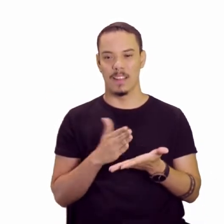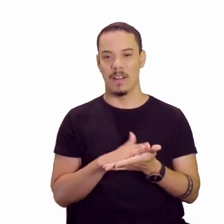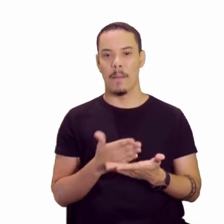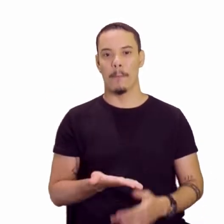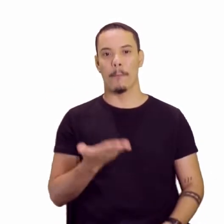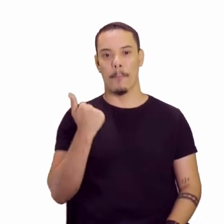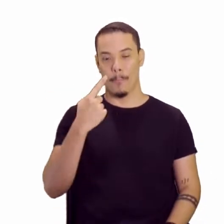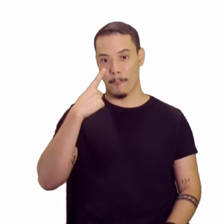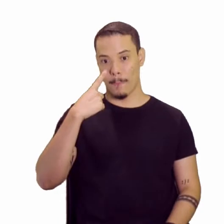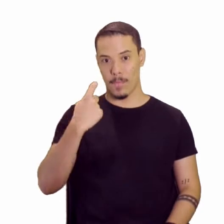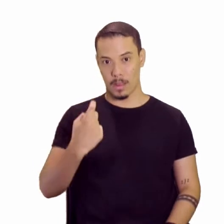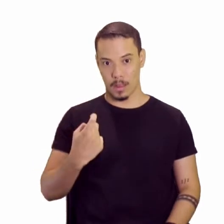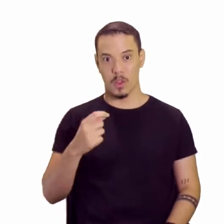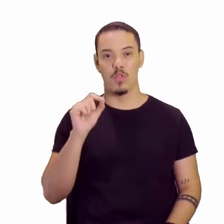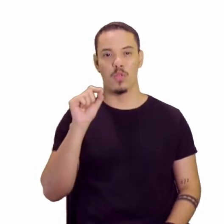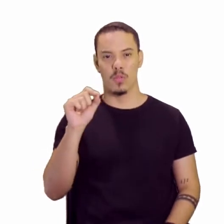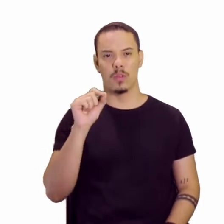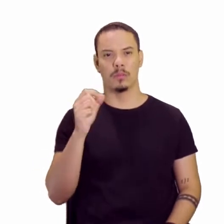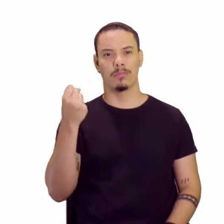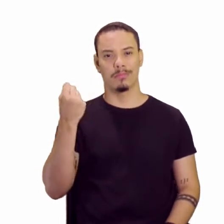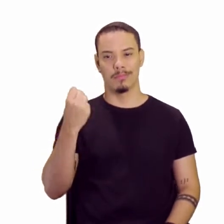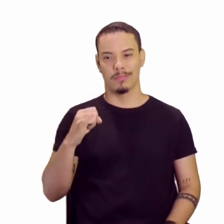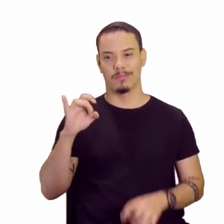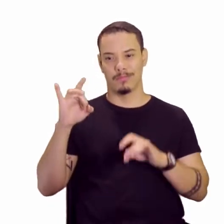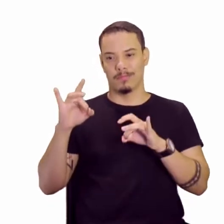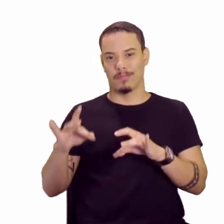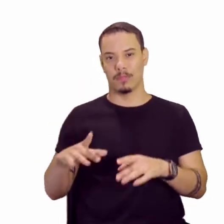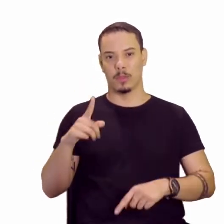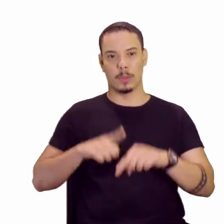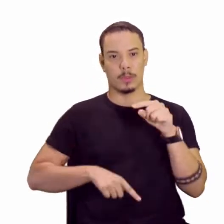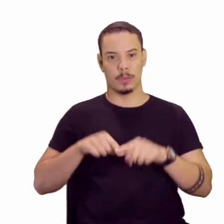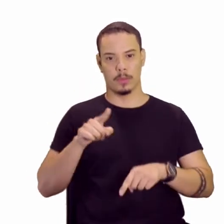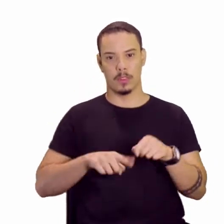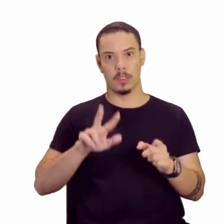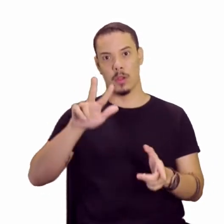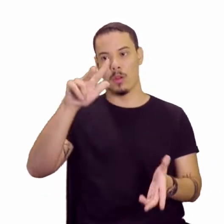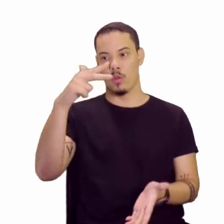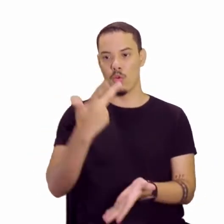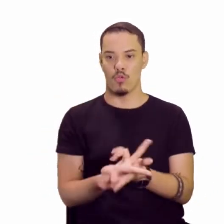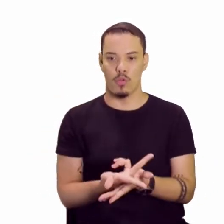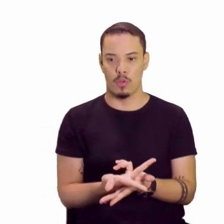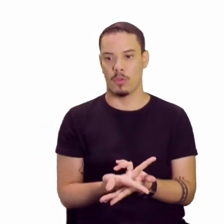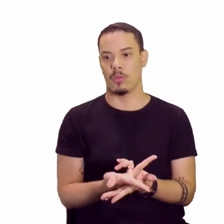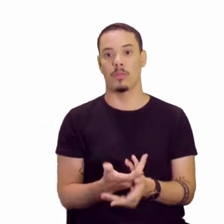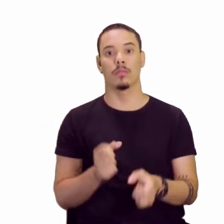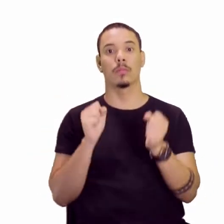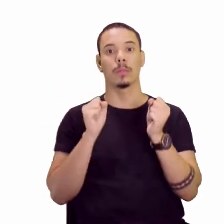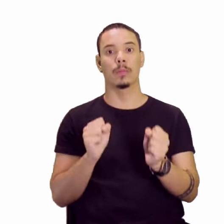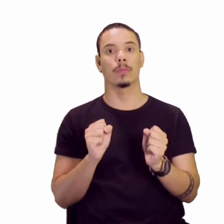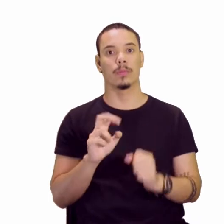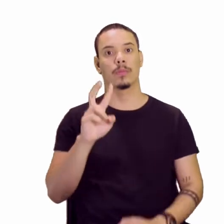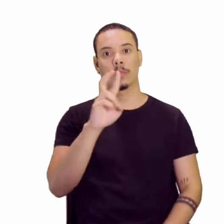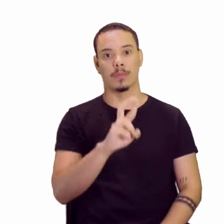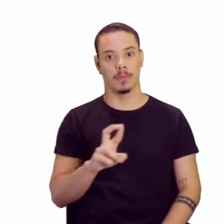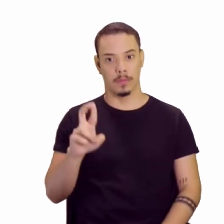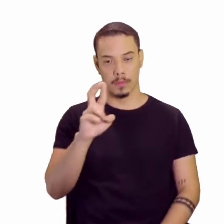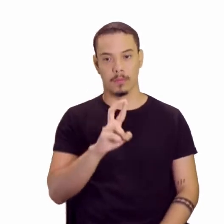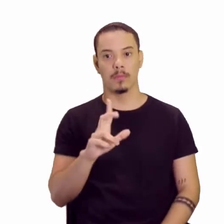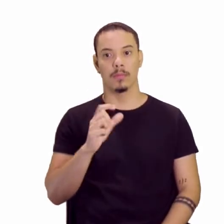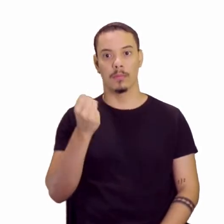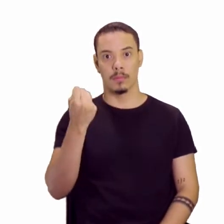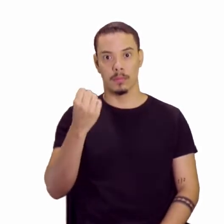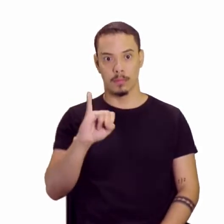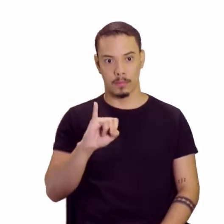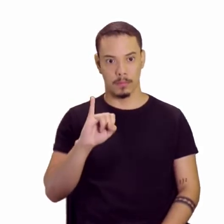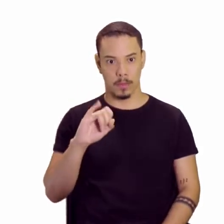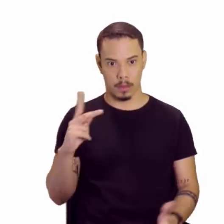Interessante, olha só, Décio. Quando deixamos um objeto cair de uma certa altura, podemos observar que, ao